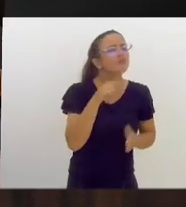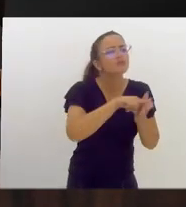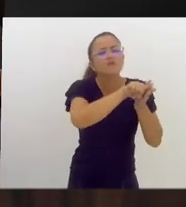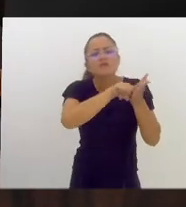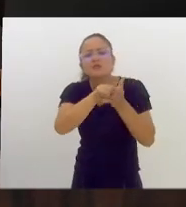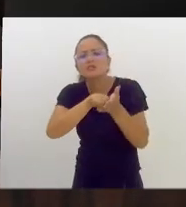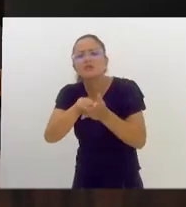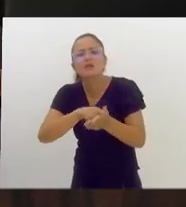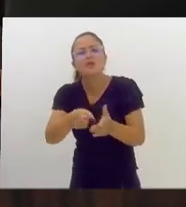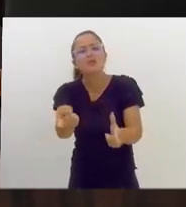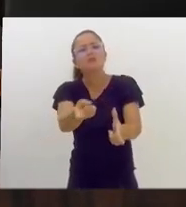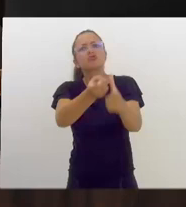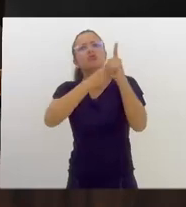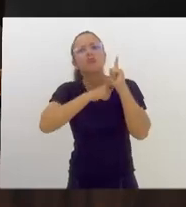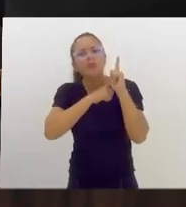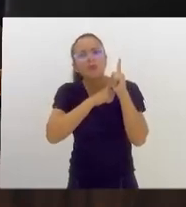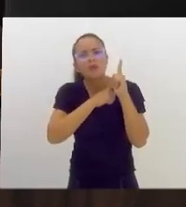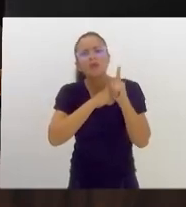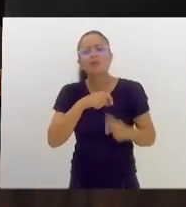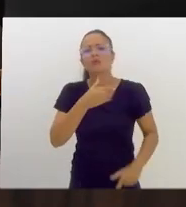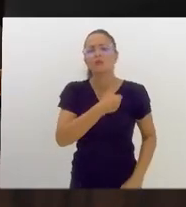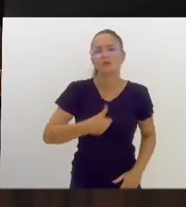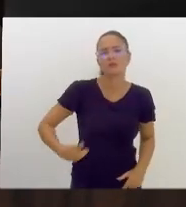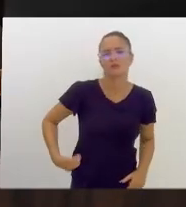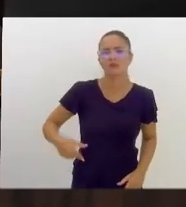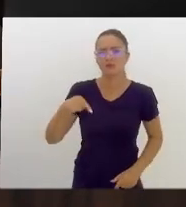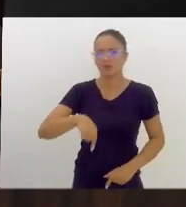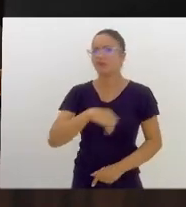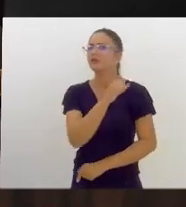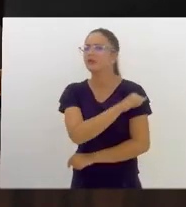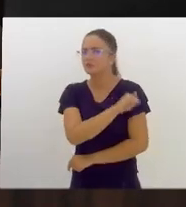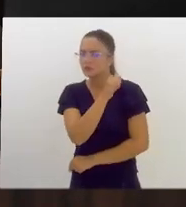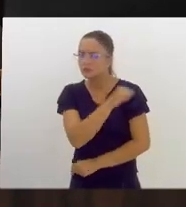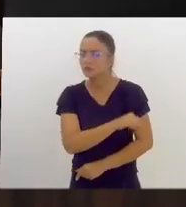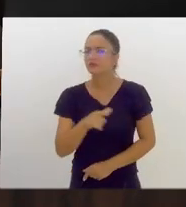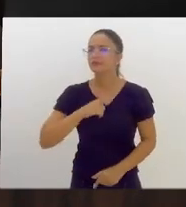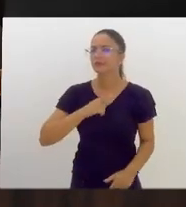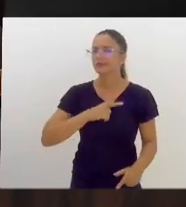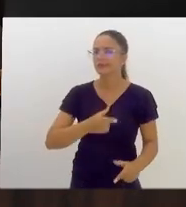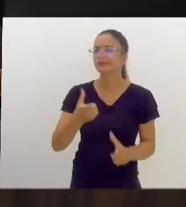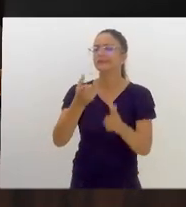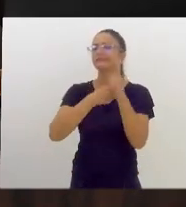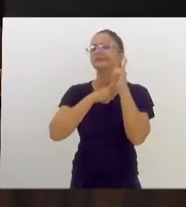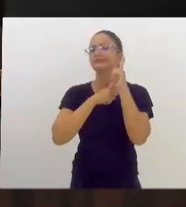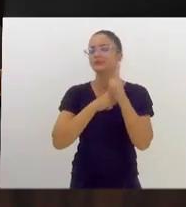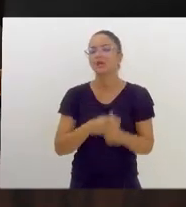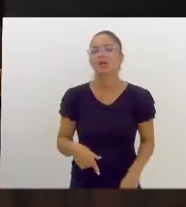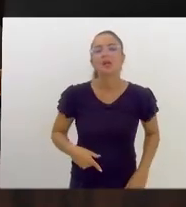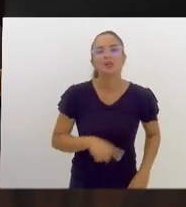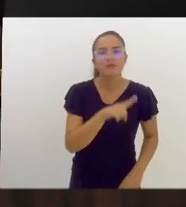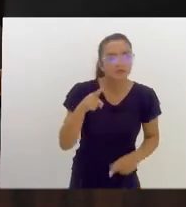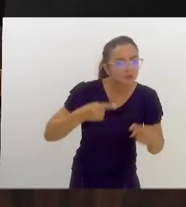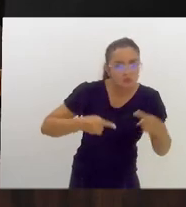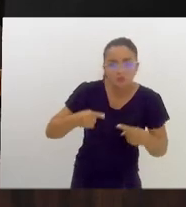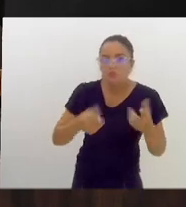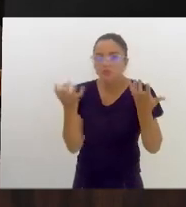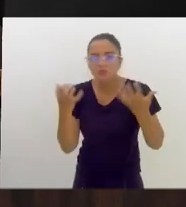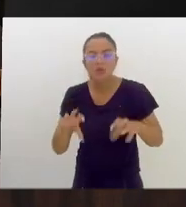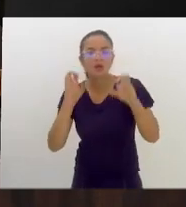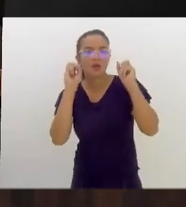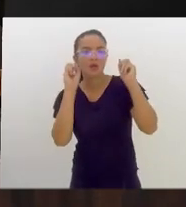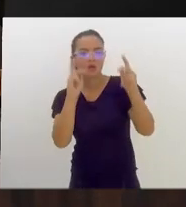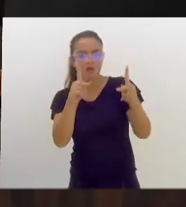dívida pública do Estado do Rio de Janeiro. Em discussão, não havendo quem queira discutir,